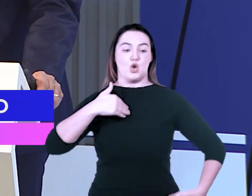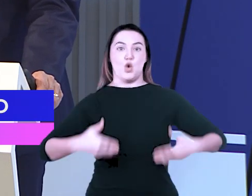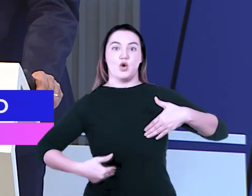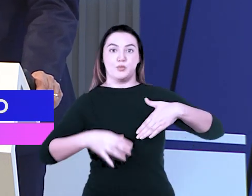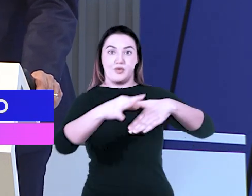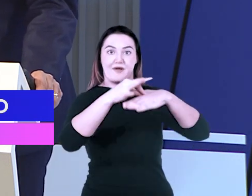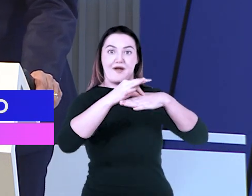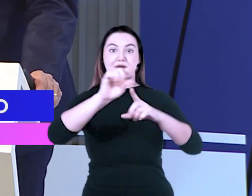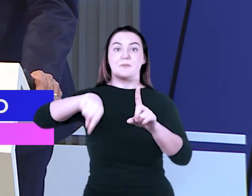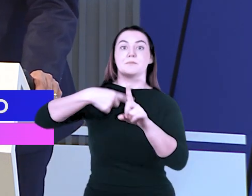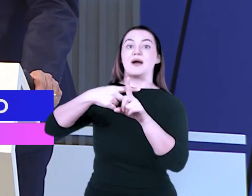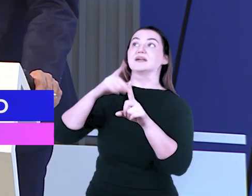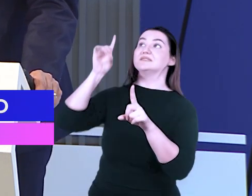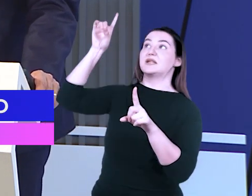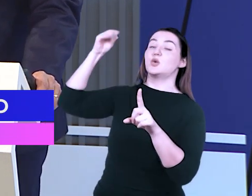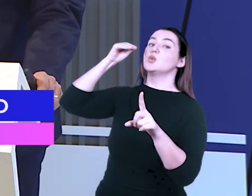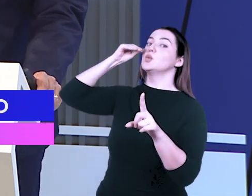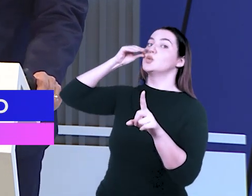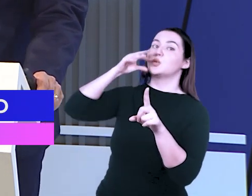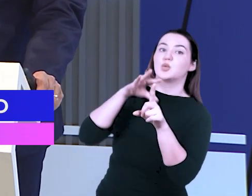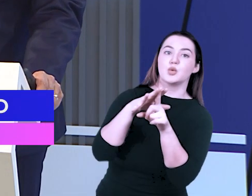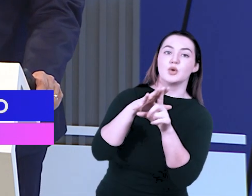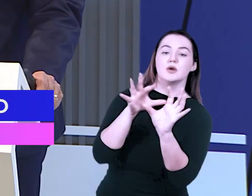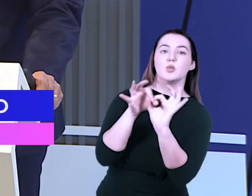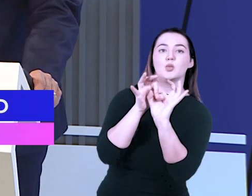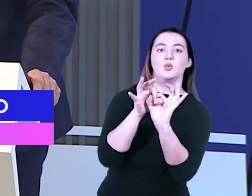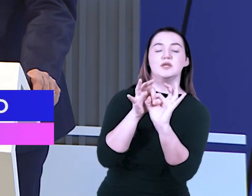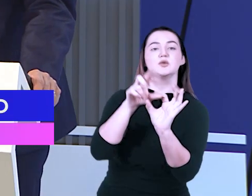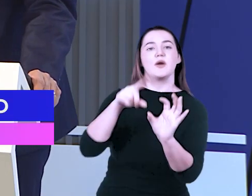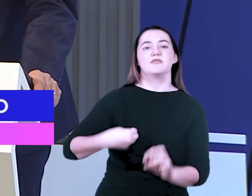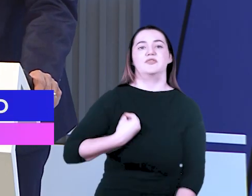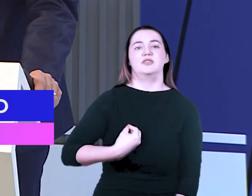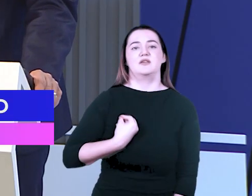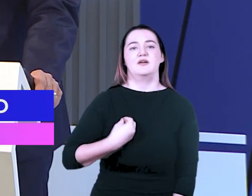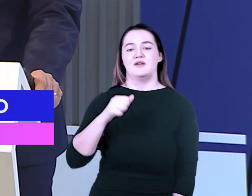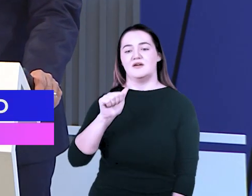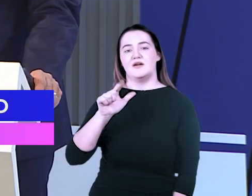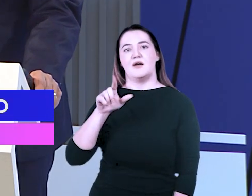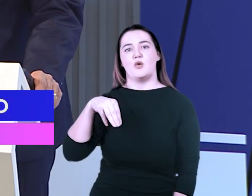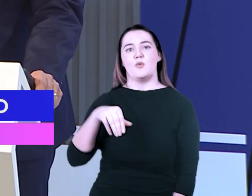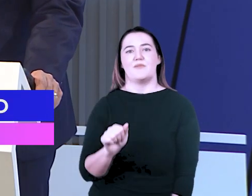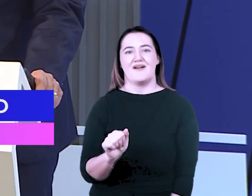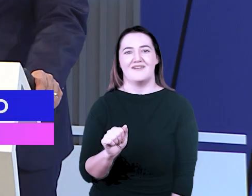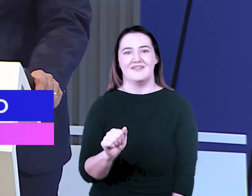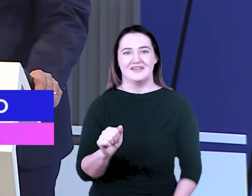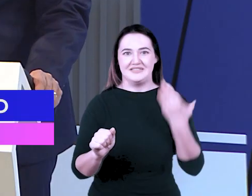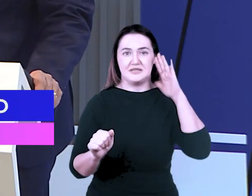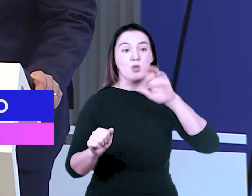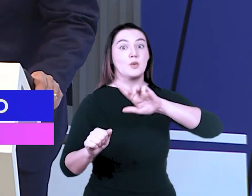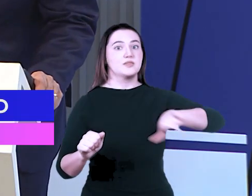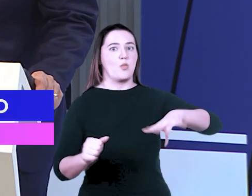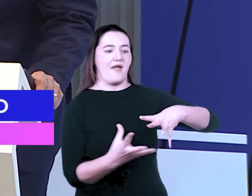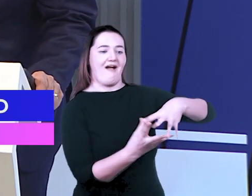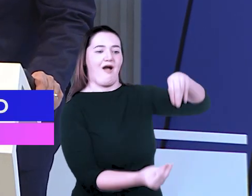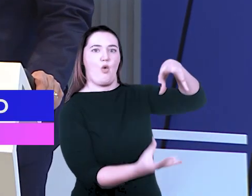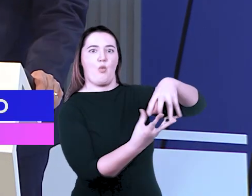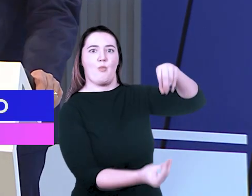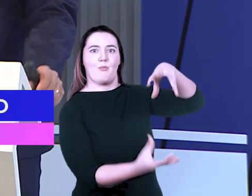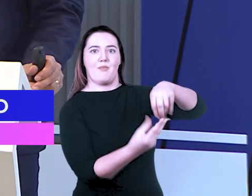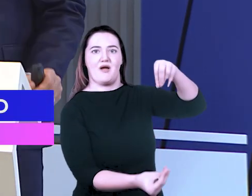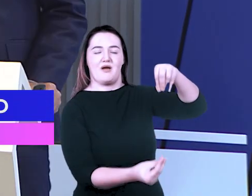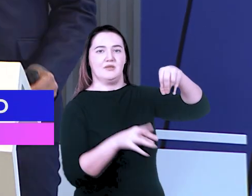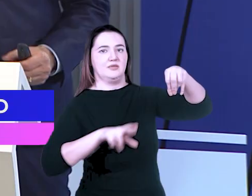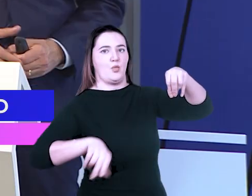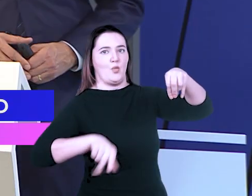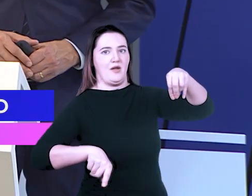que vive separada do corpo, mas a alma é o resultado do corpo, mais o fôlego, mais o sopro de vida